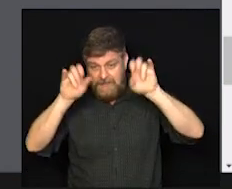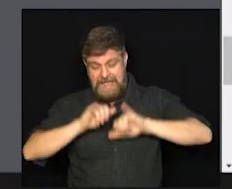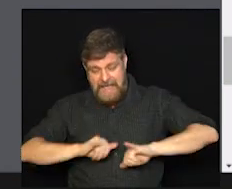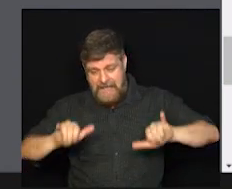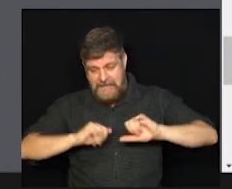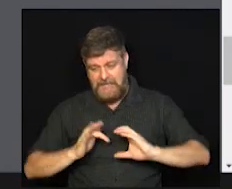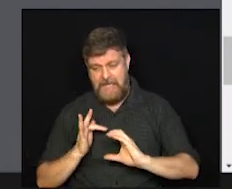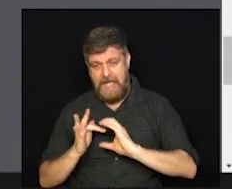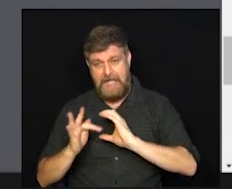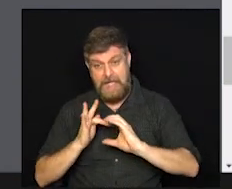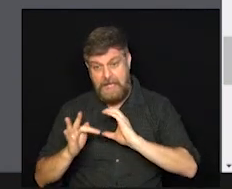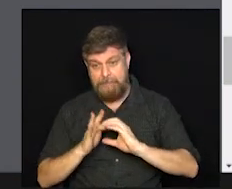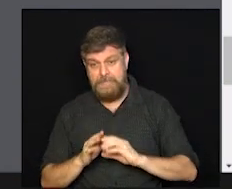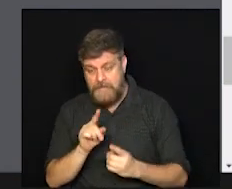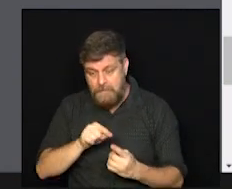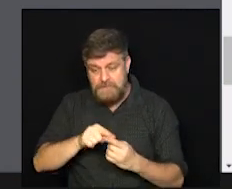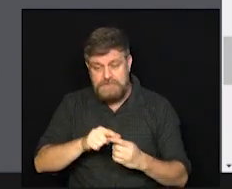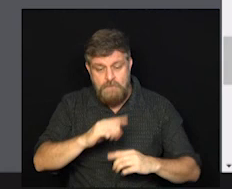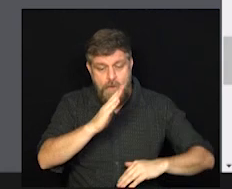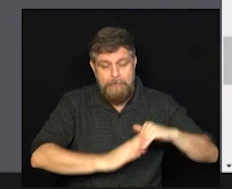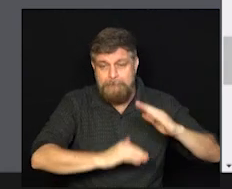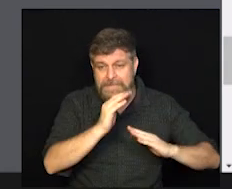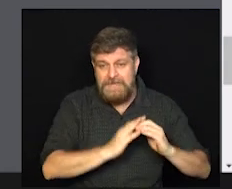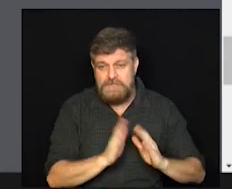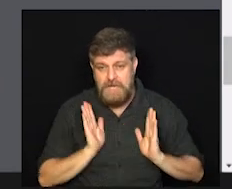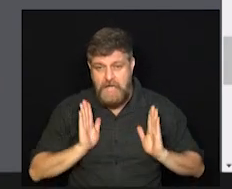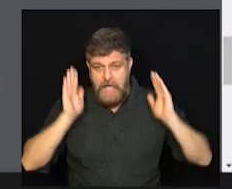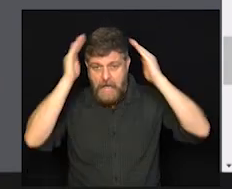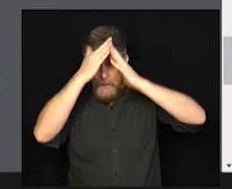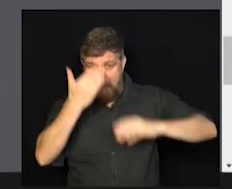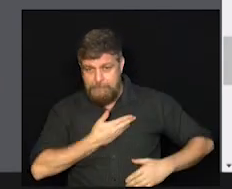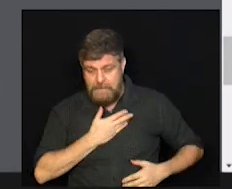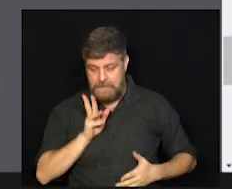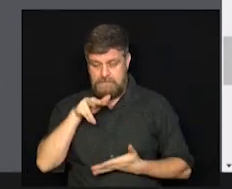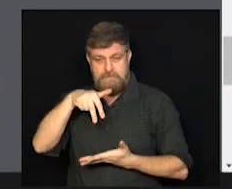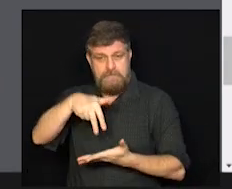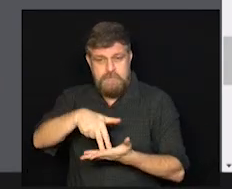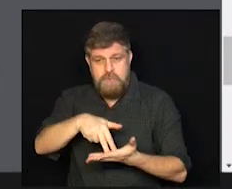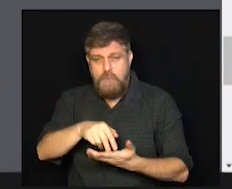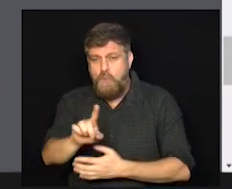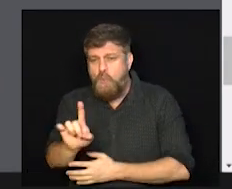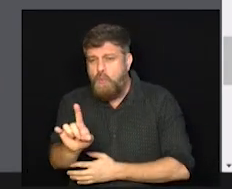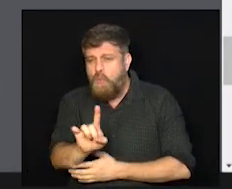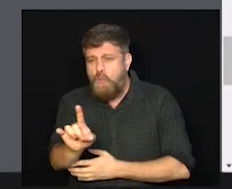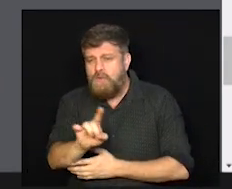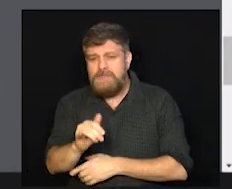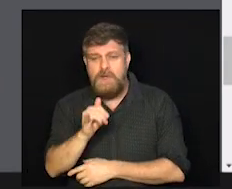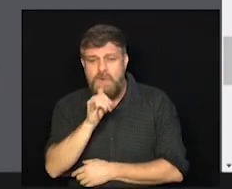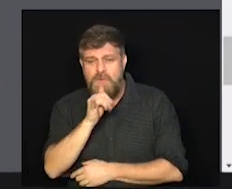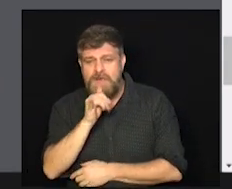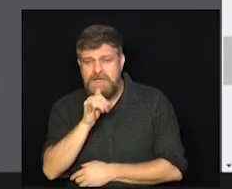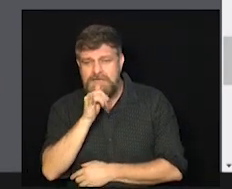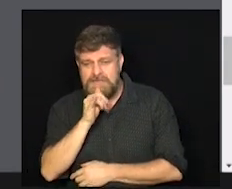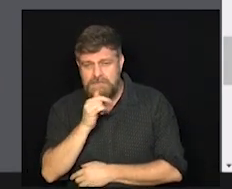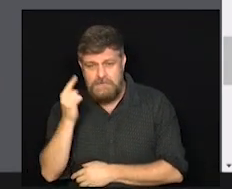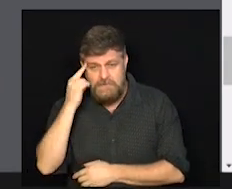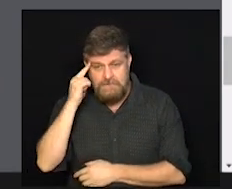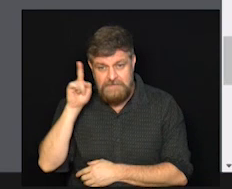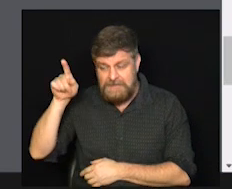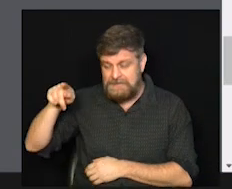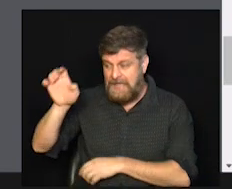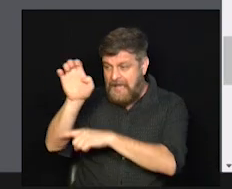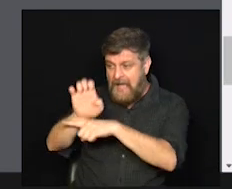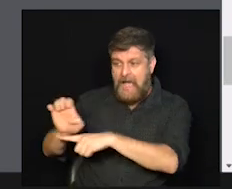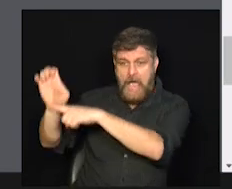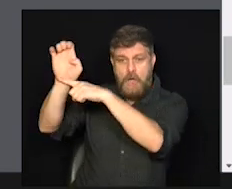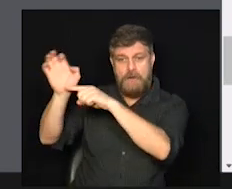efeitos práticos, onde ele não é o centro. Isso é bonito. Ou seja, peguemos como exemplo a União Europeia. A União Europeia é